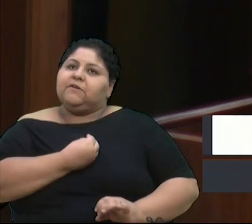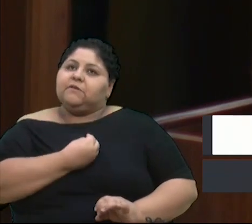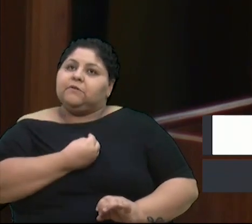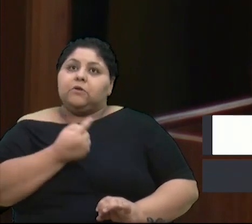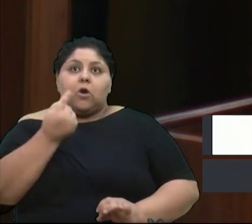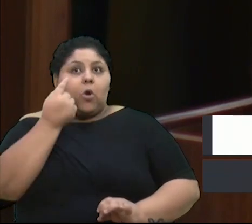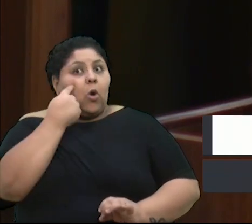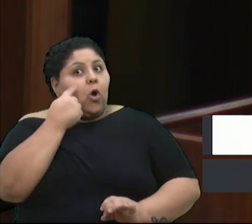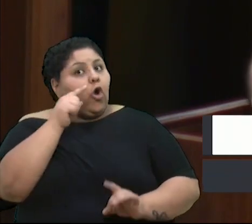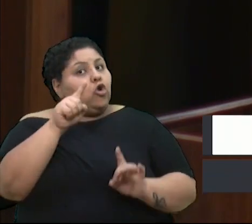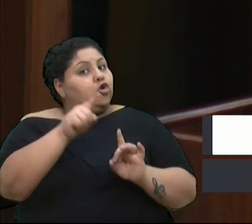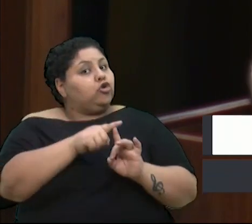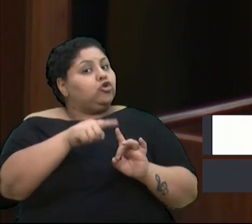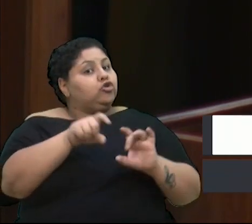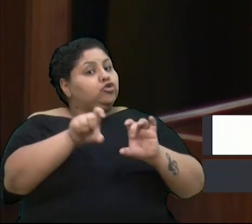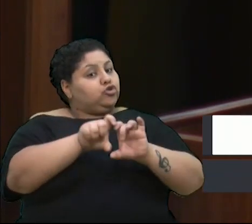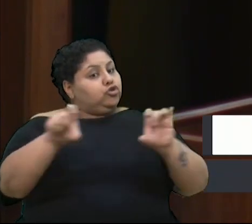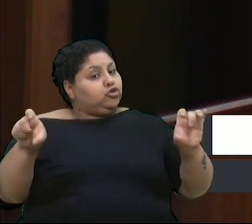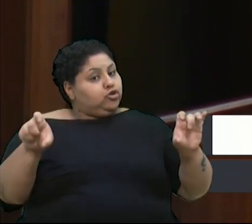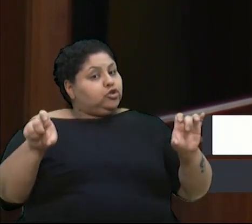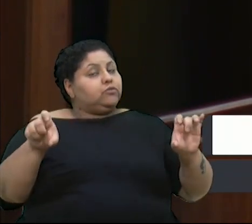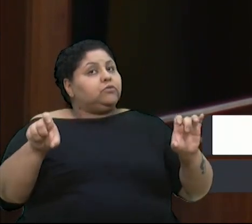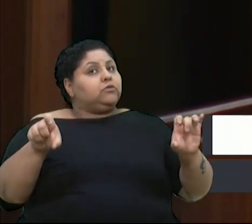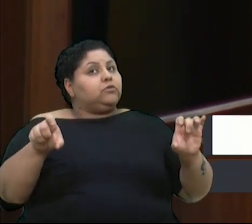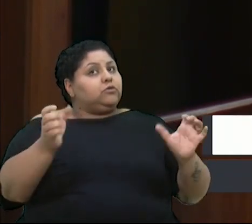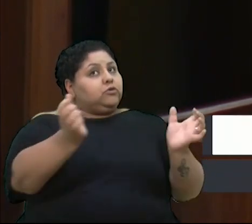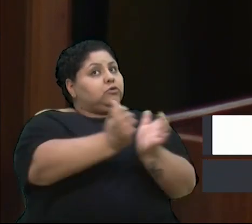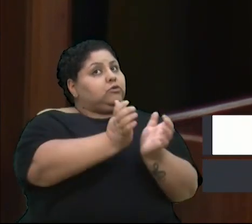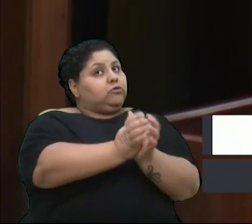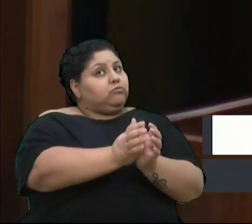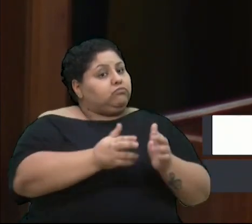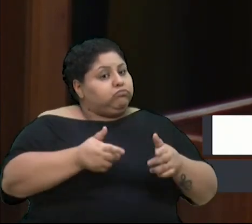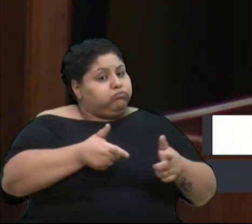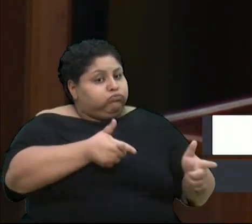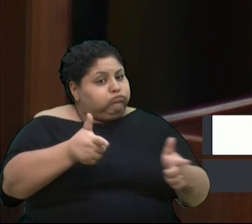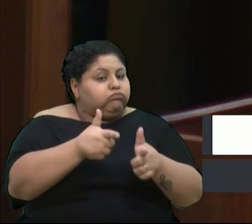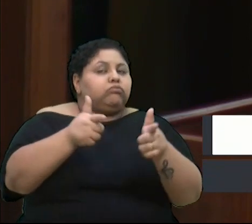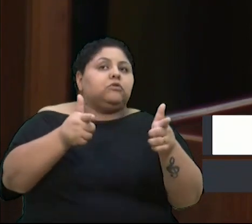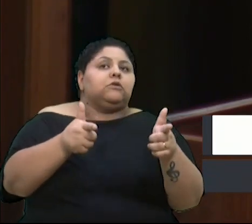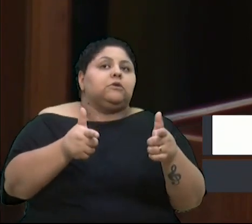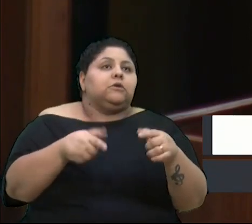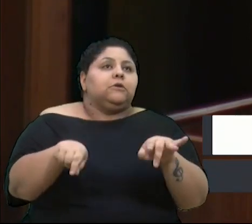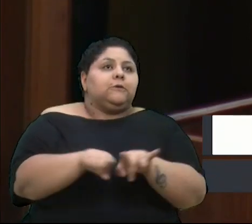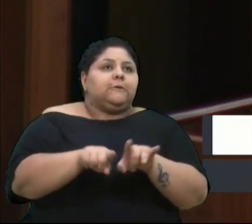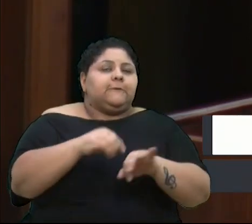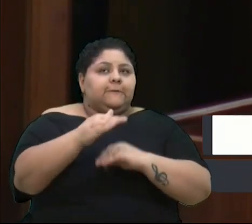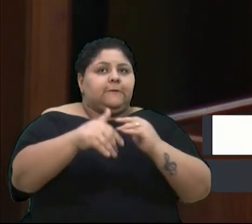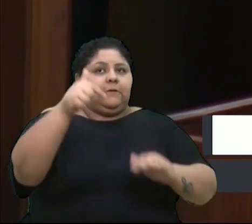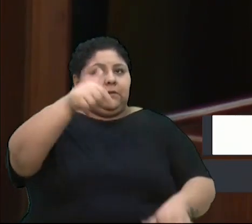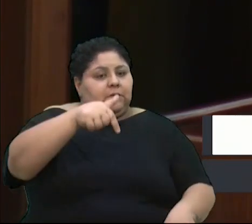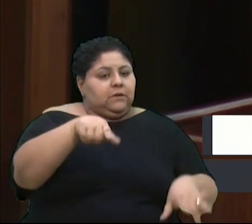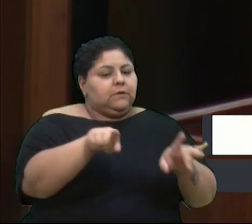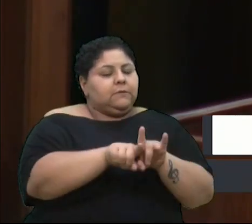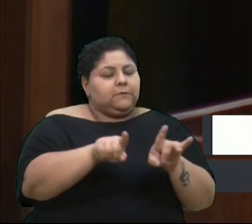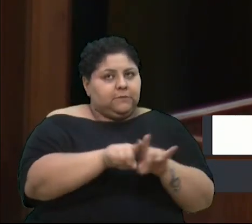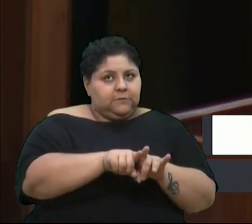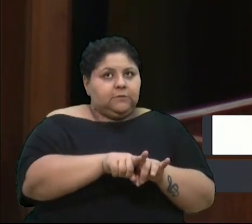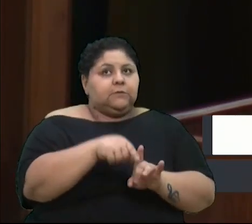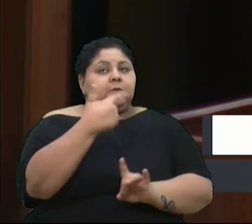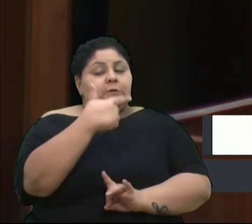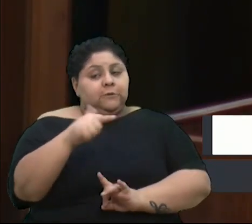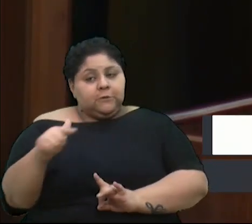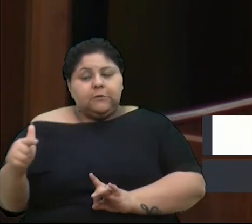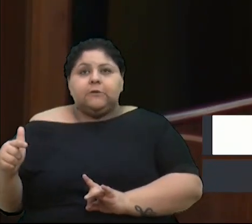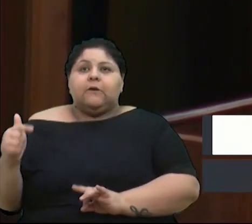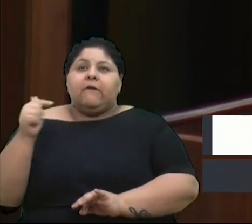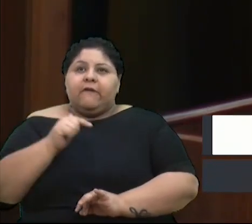Olha o tipo de frase que o grupo terrorista vende. E além do mais, e aqui também me torno repetitivo, mas